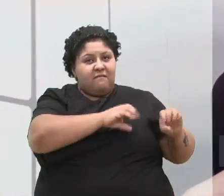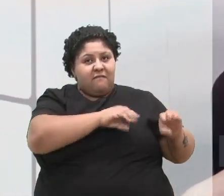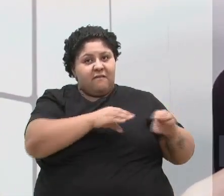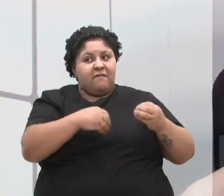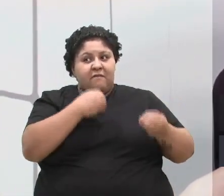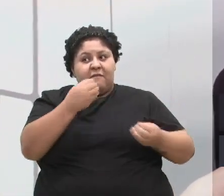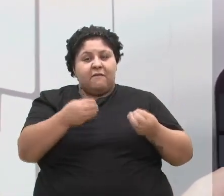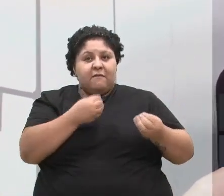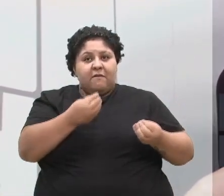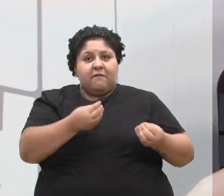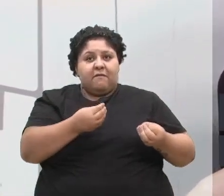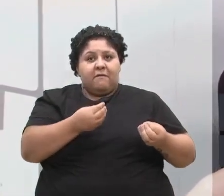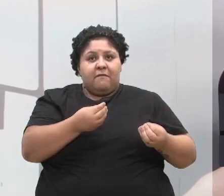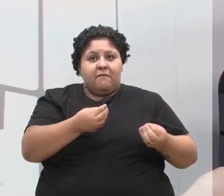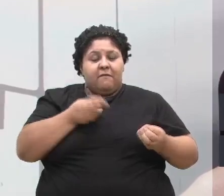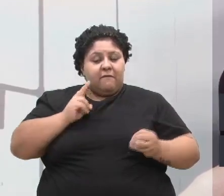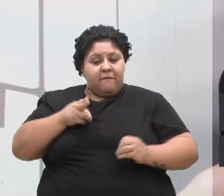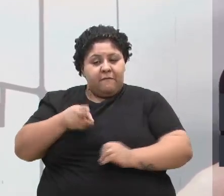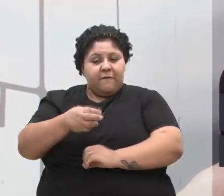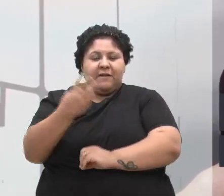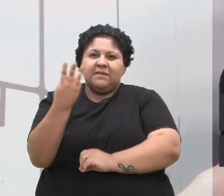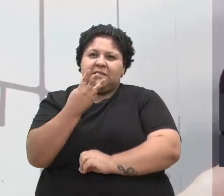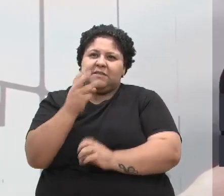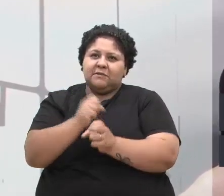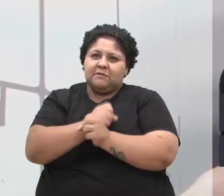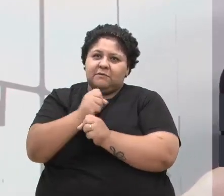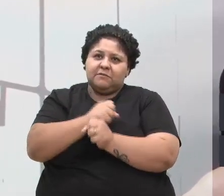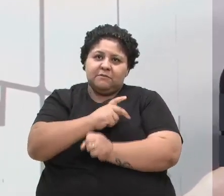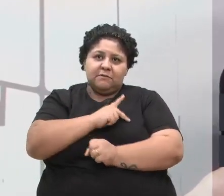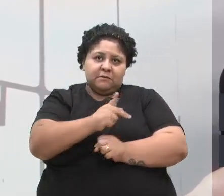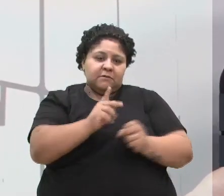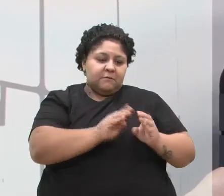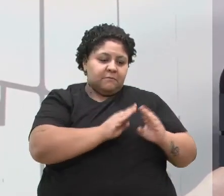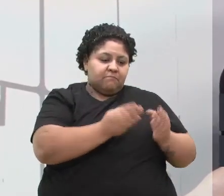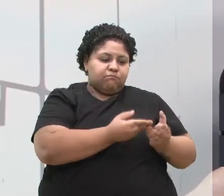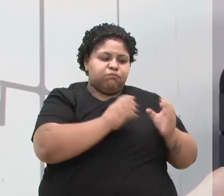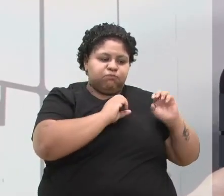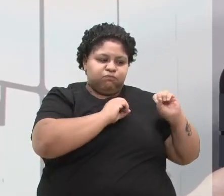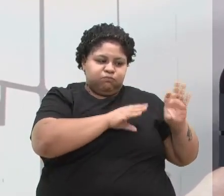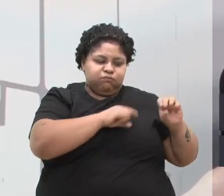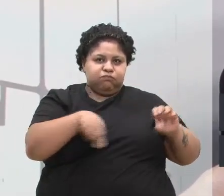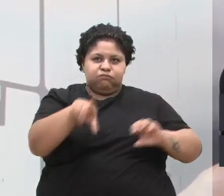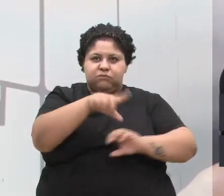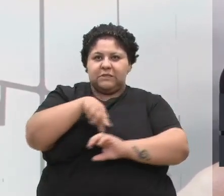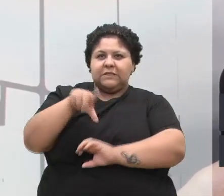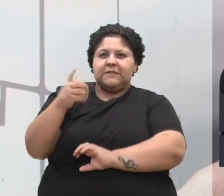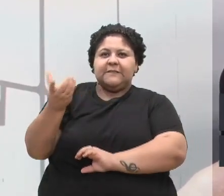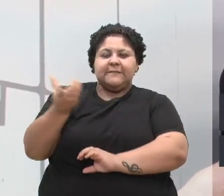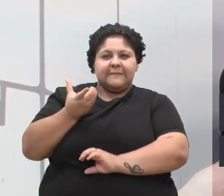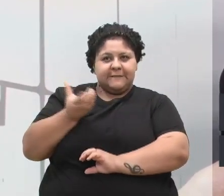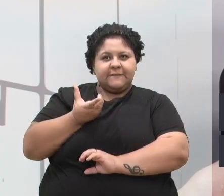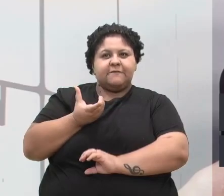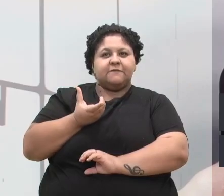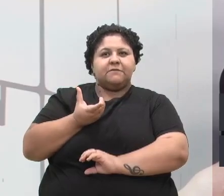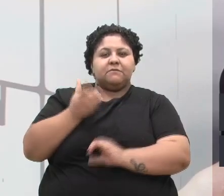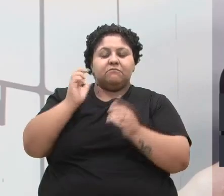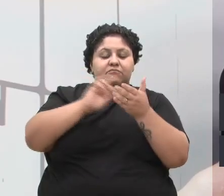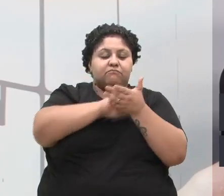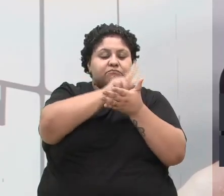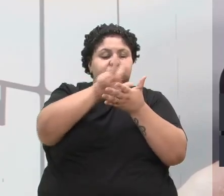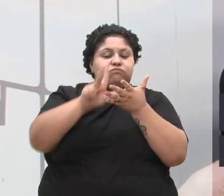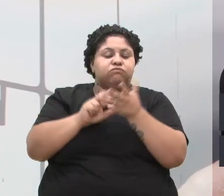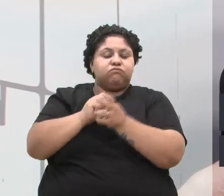pelo segundo ano seguido e já o terceiro como presidente da Comissão de Educação, a gente está tentando e vinha há vários anos a